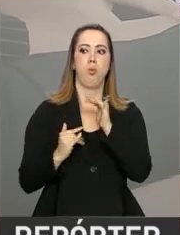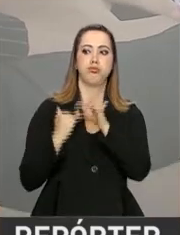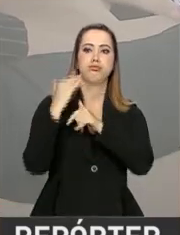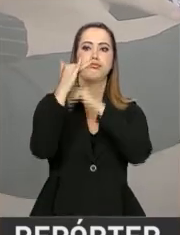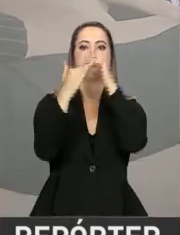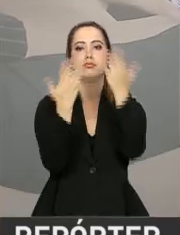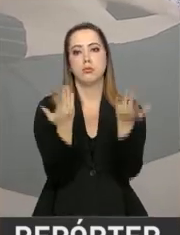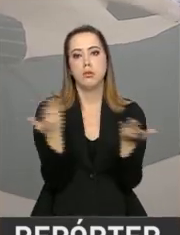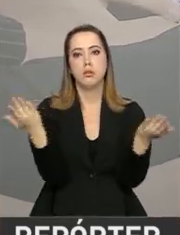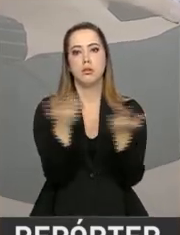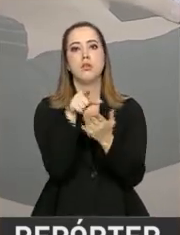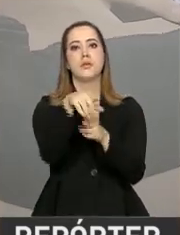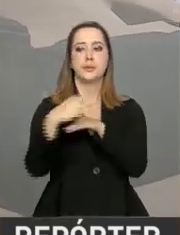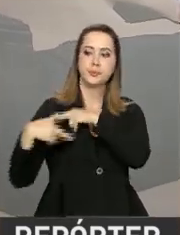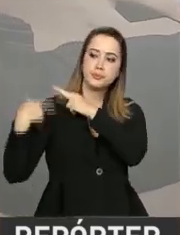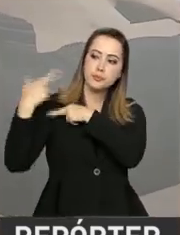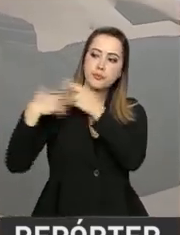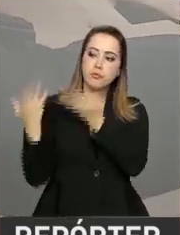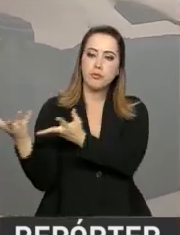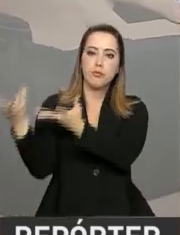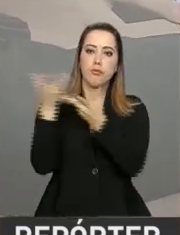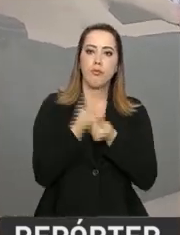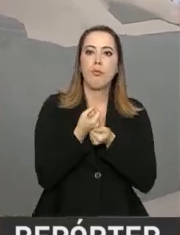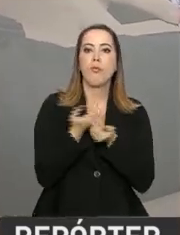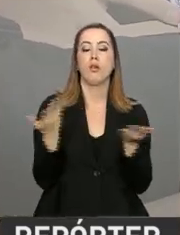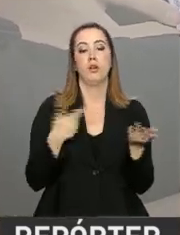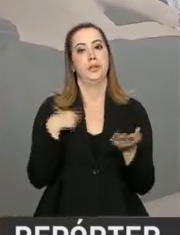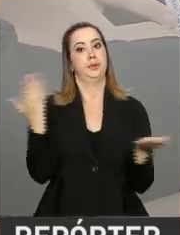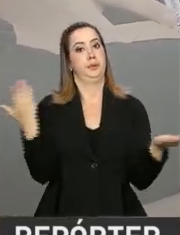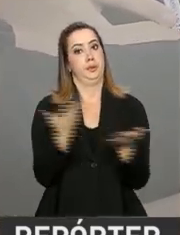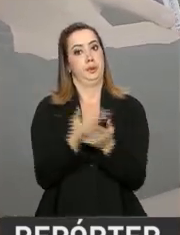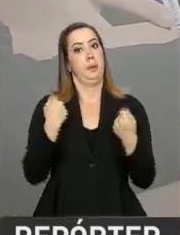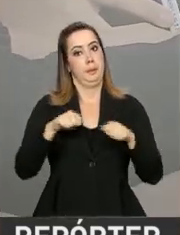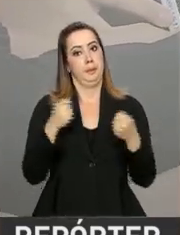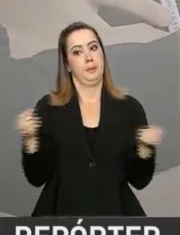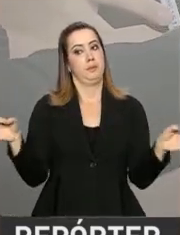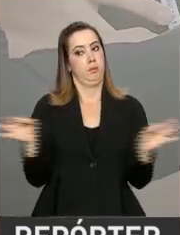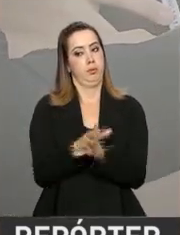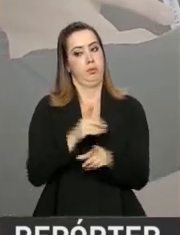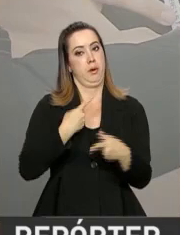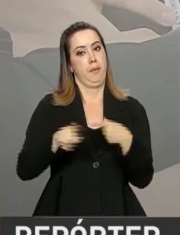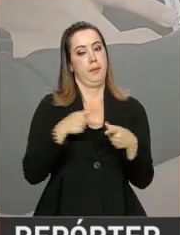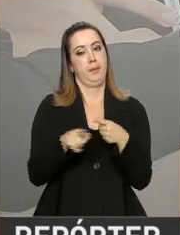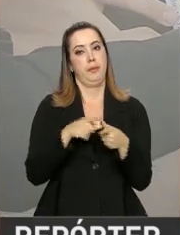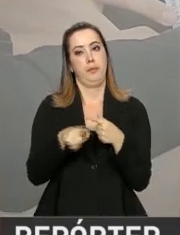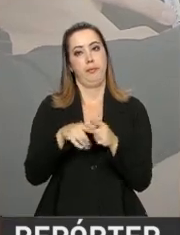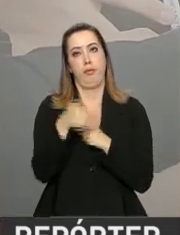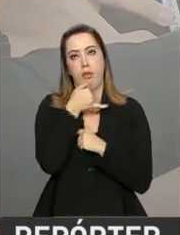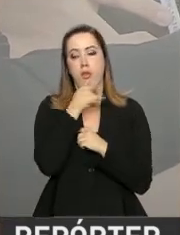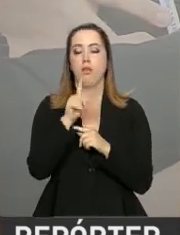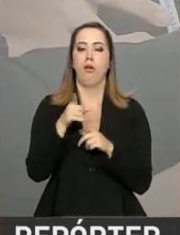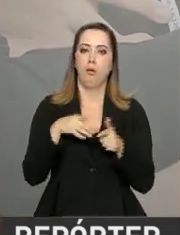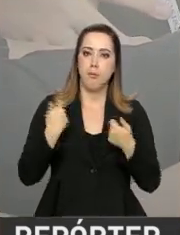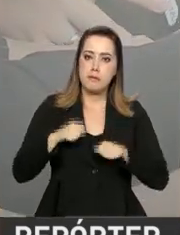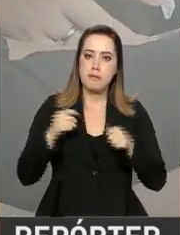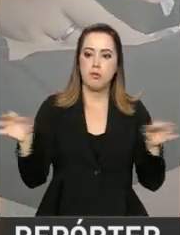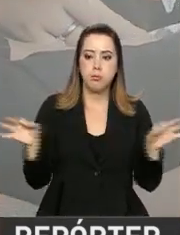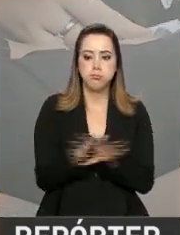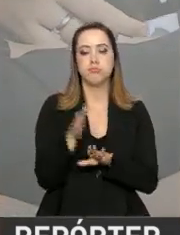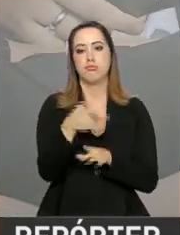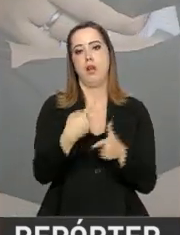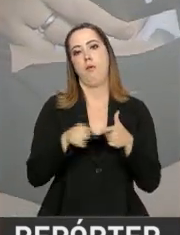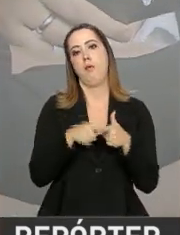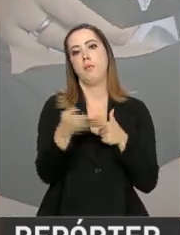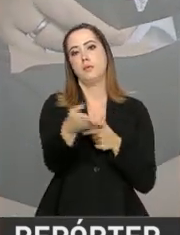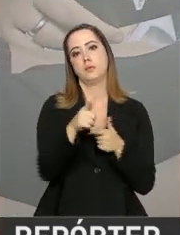e esta foi a herança que recebemos. E nos compete resolvê-la, não lamentar, mas resolvê-la. E existiu